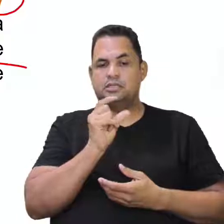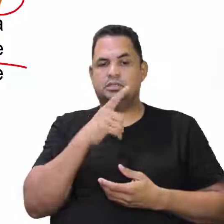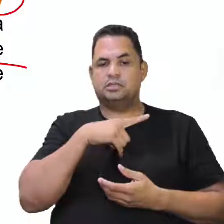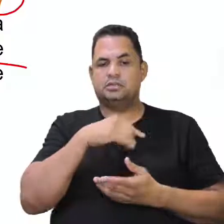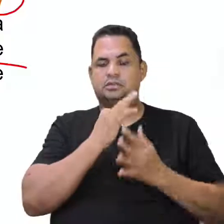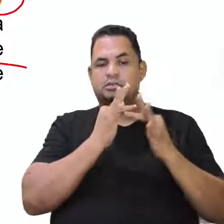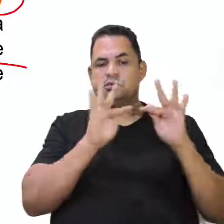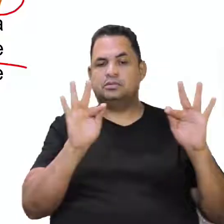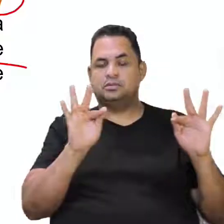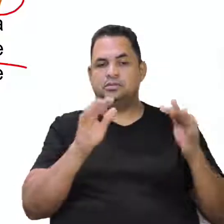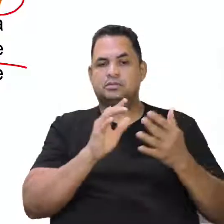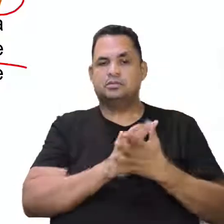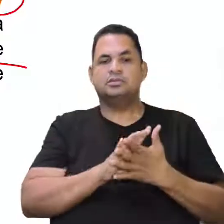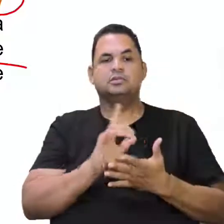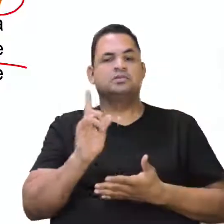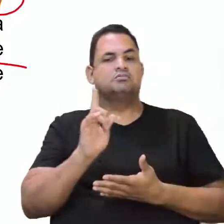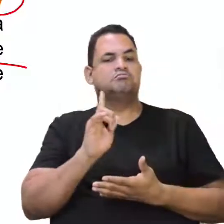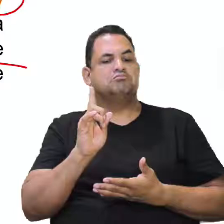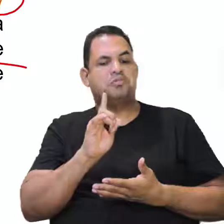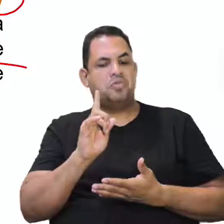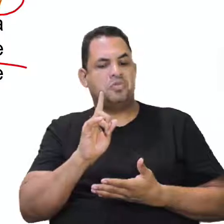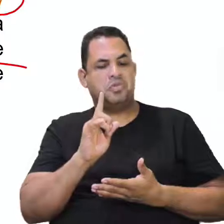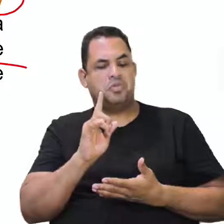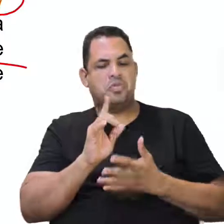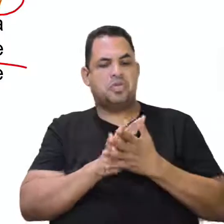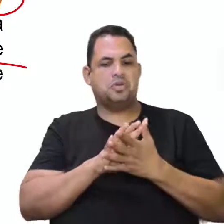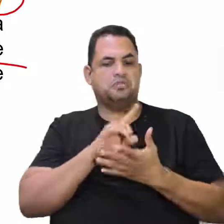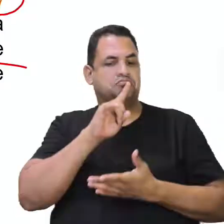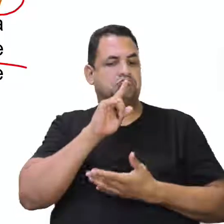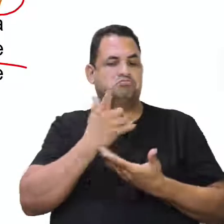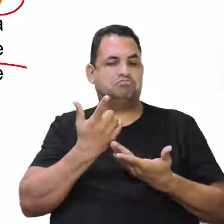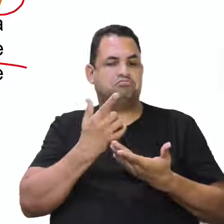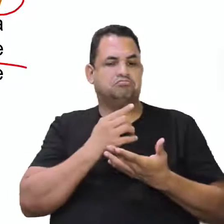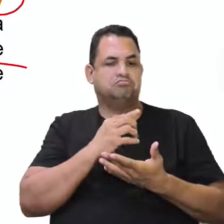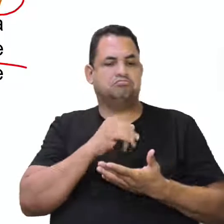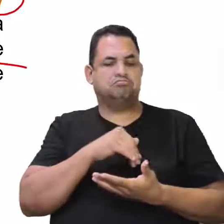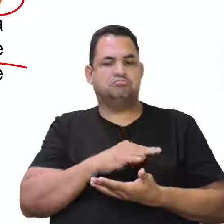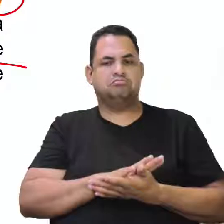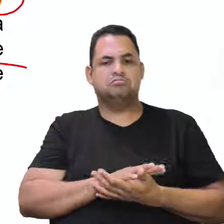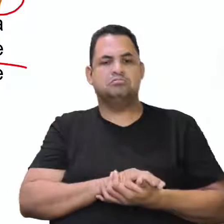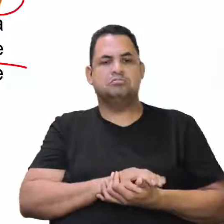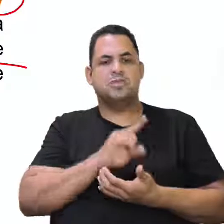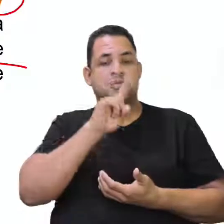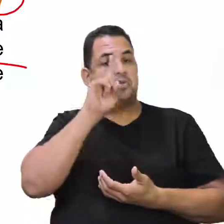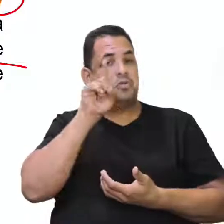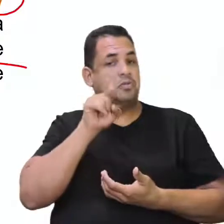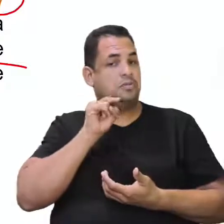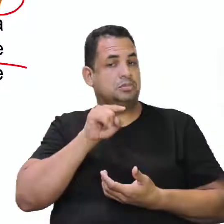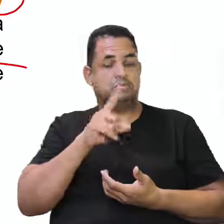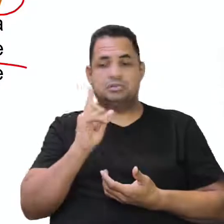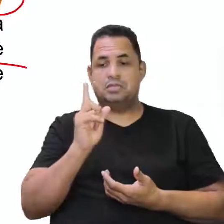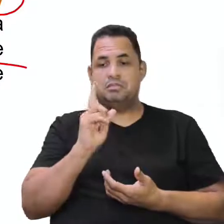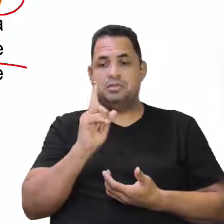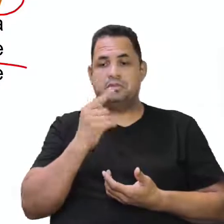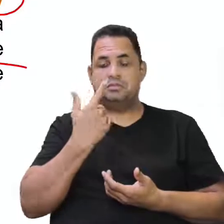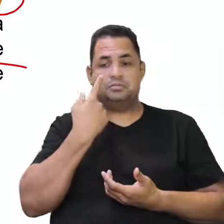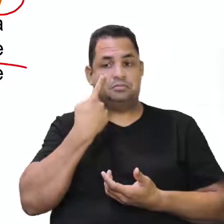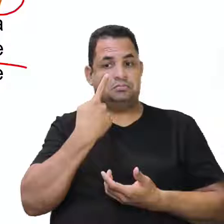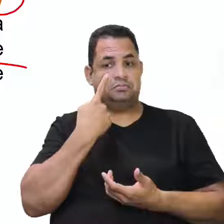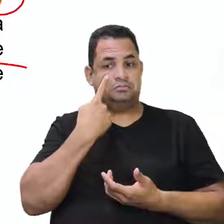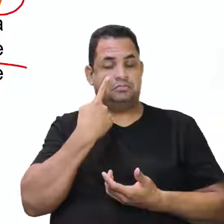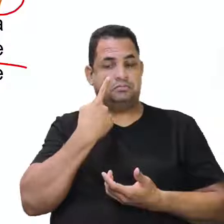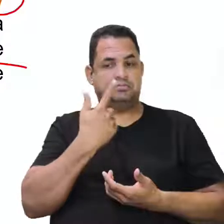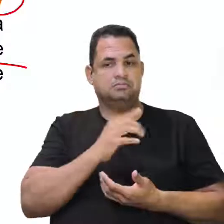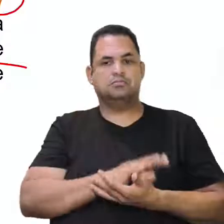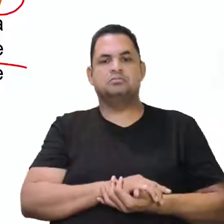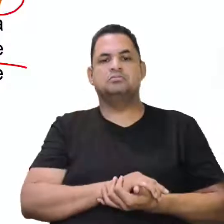uma frase que eu não estou vendo negação, eu não estou vendo not, eu não estou vendo ponto de interrogação. Então, eu vou aplicar a